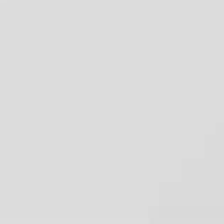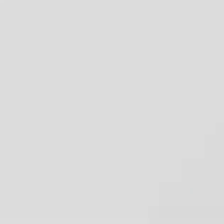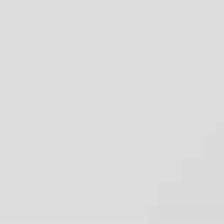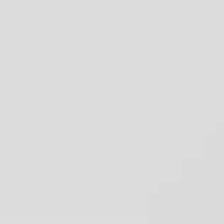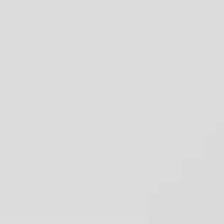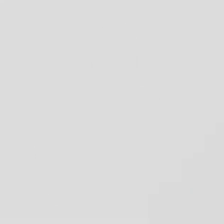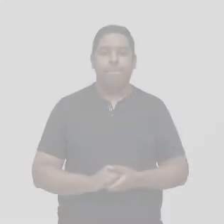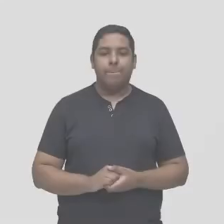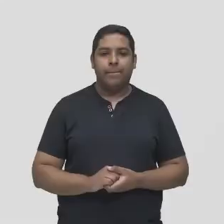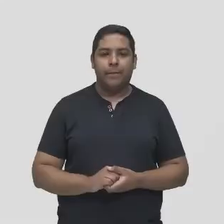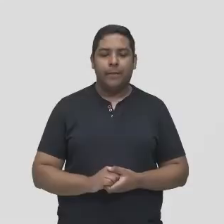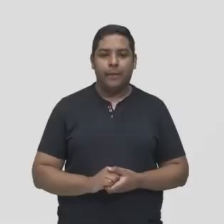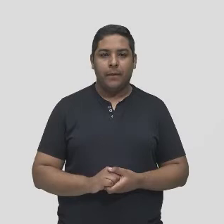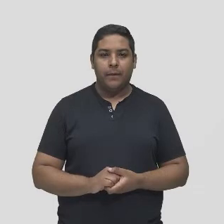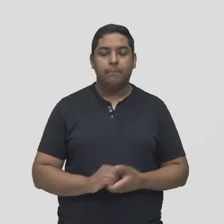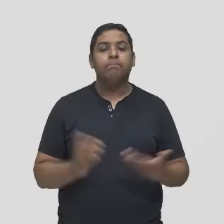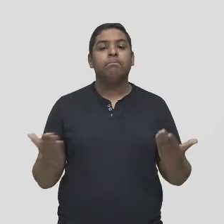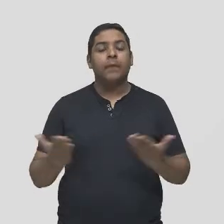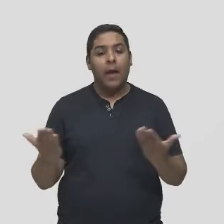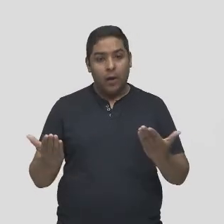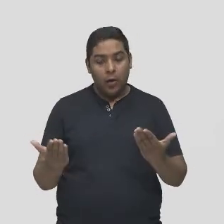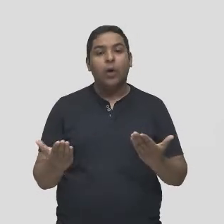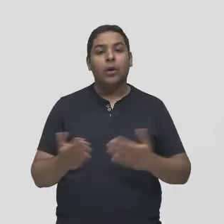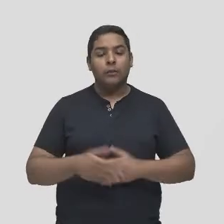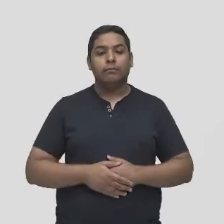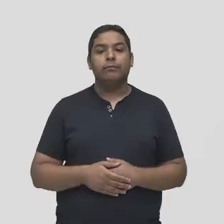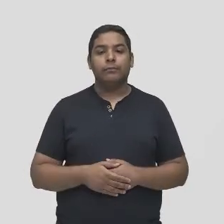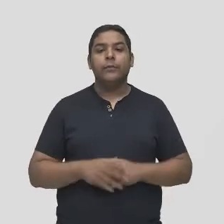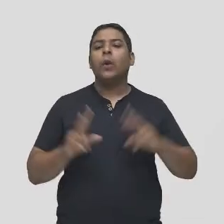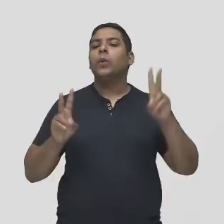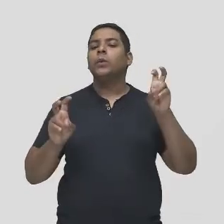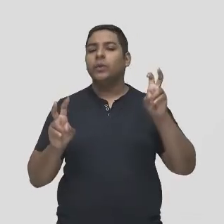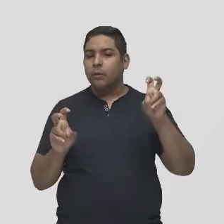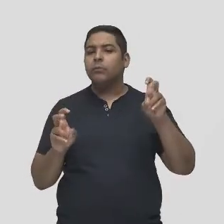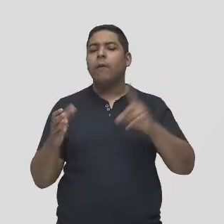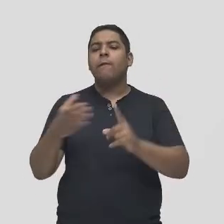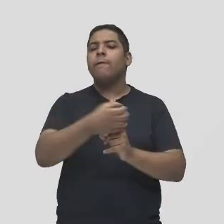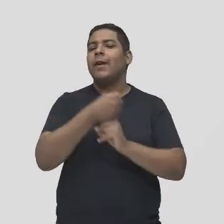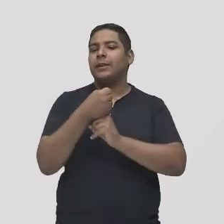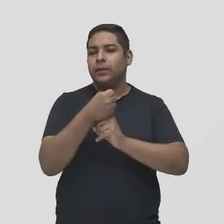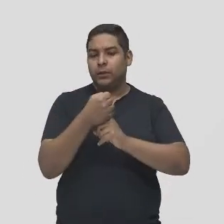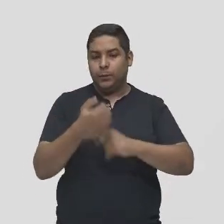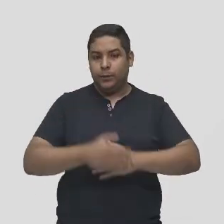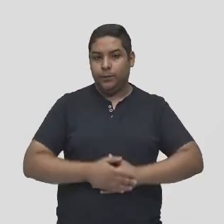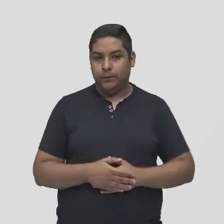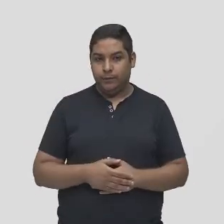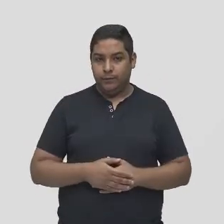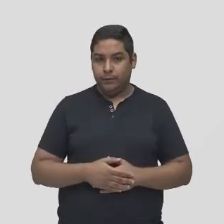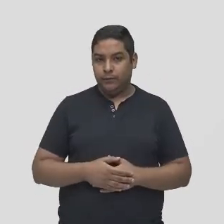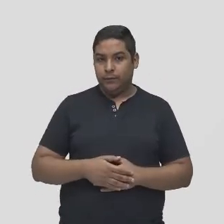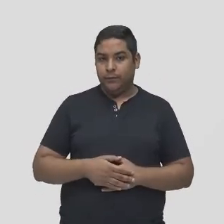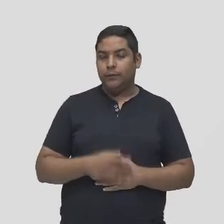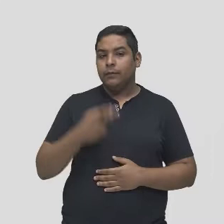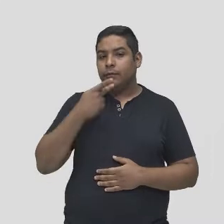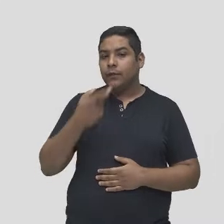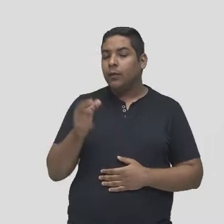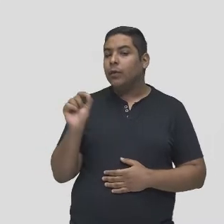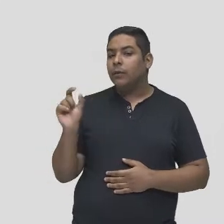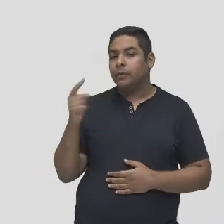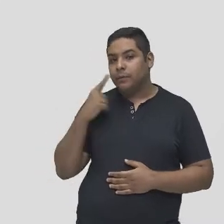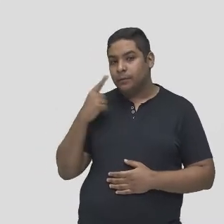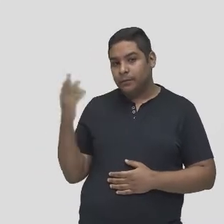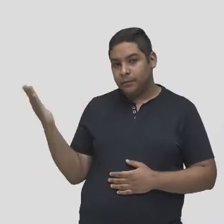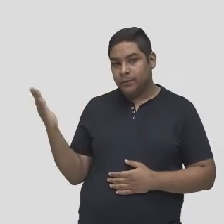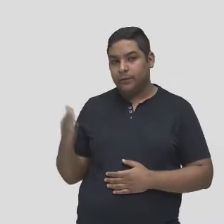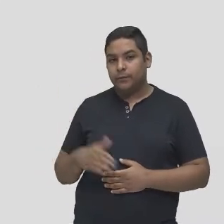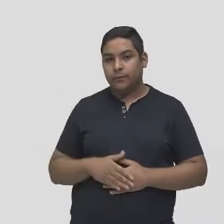Vamos lá, queridos, sobre os movimentos fascistas afirmam-se. Temos aí, primeiro ponto,